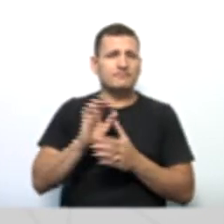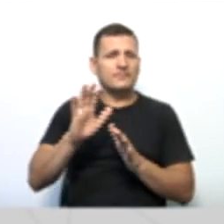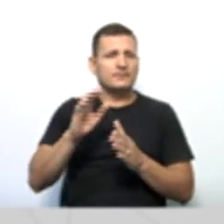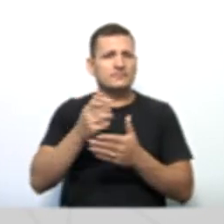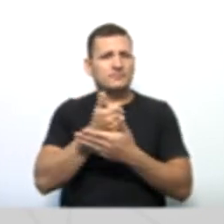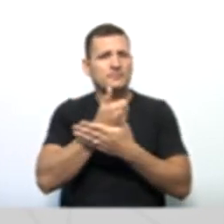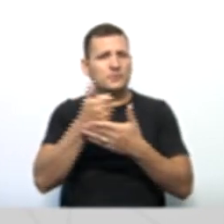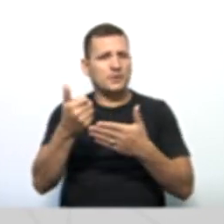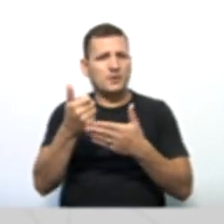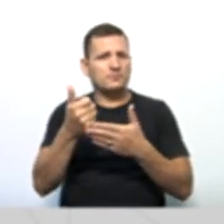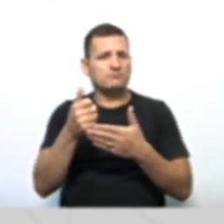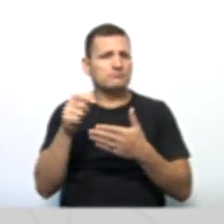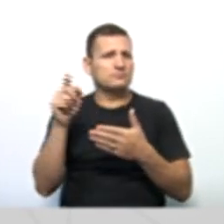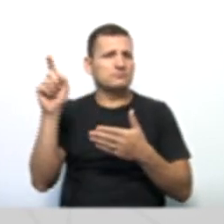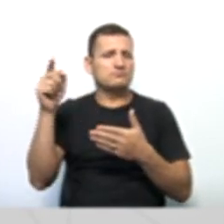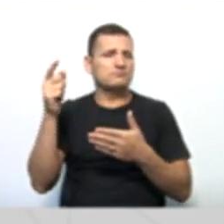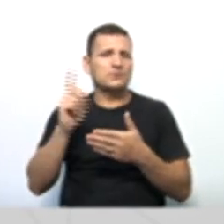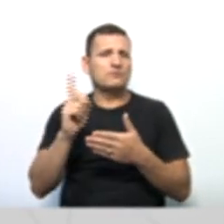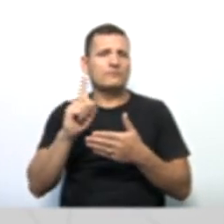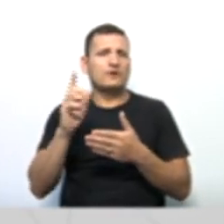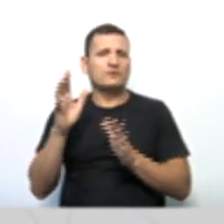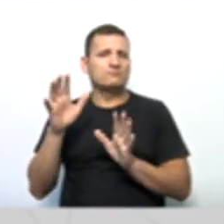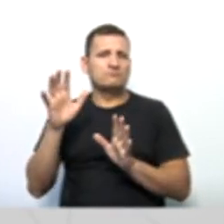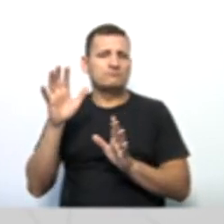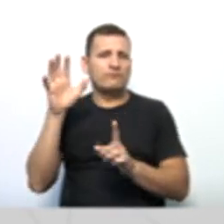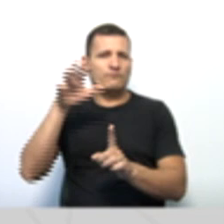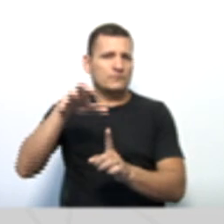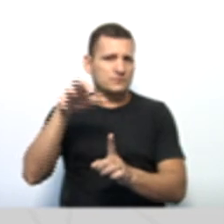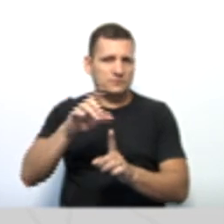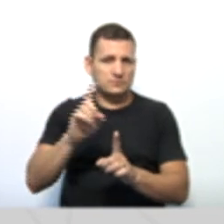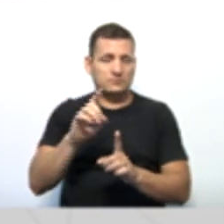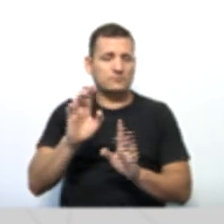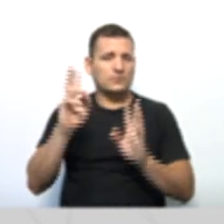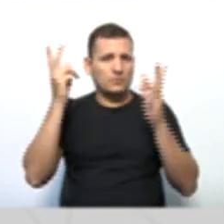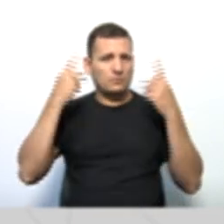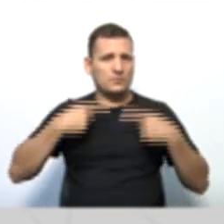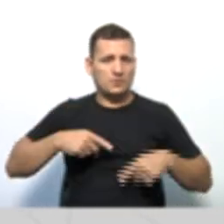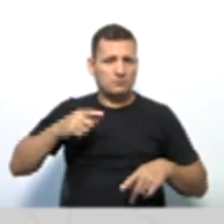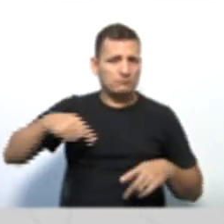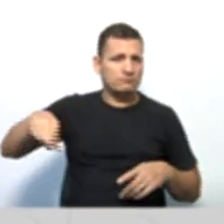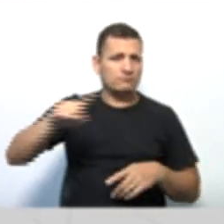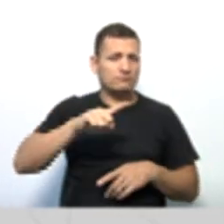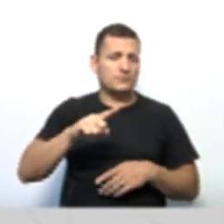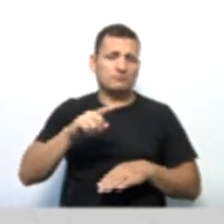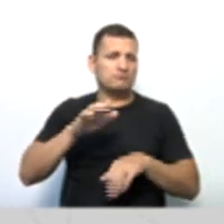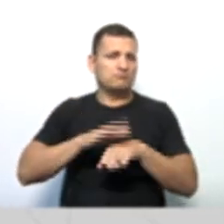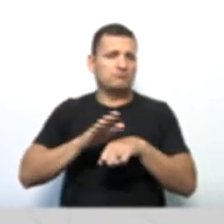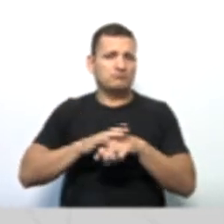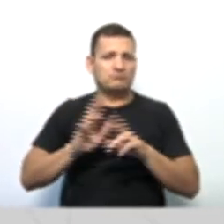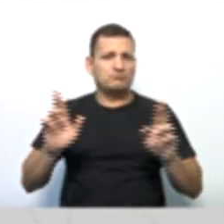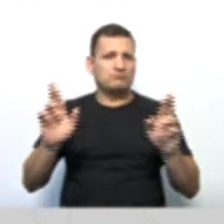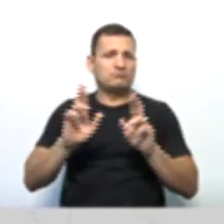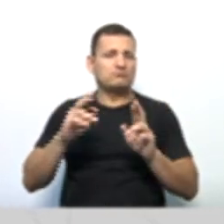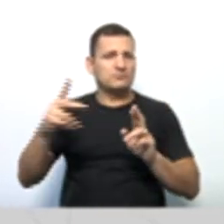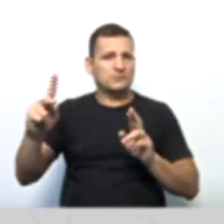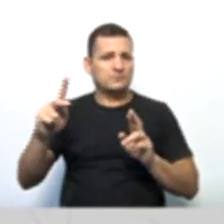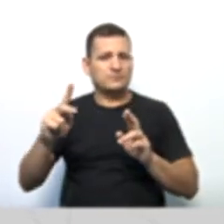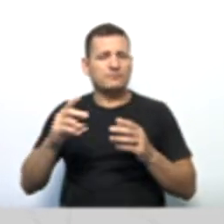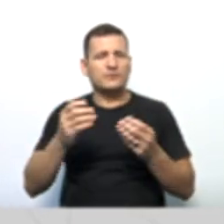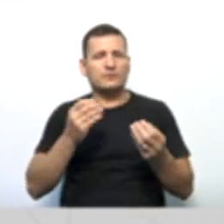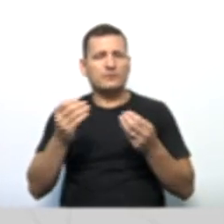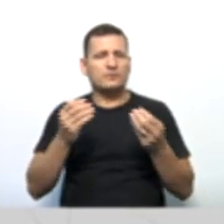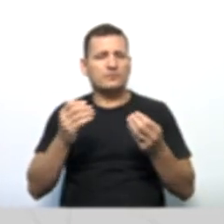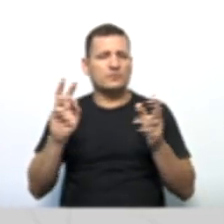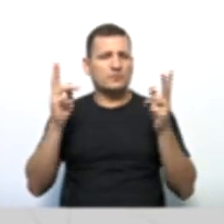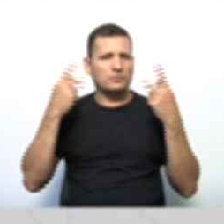essa divindade não vai mais impor o bem e o mal. O próprio homem é que precisa determinar e conhecer. E como é que o homem vai